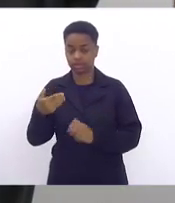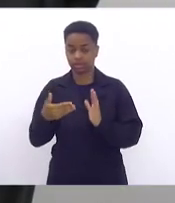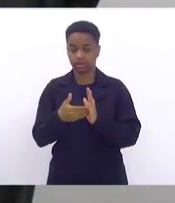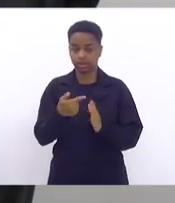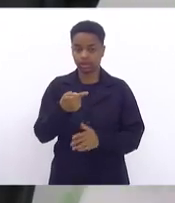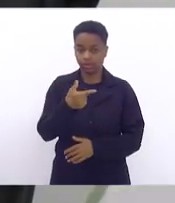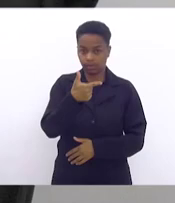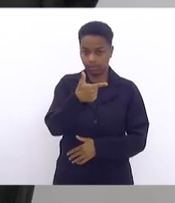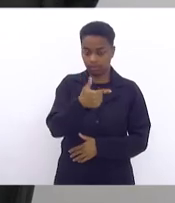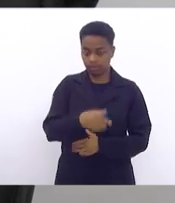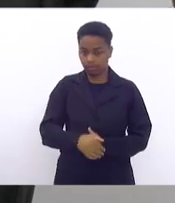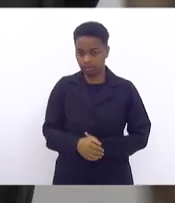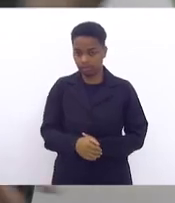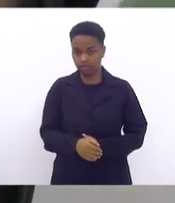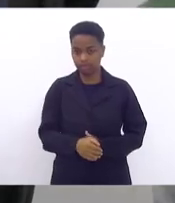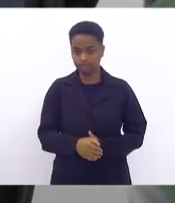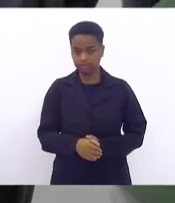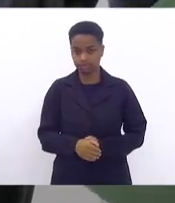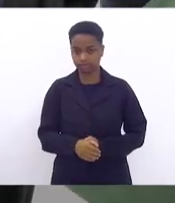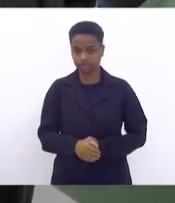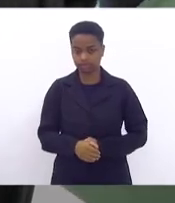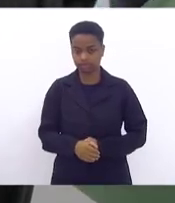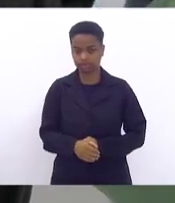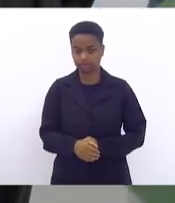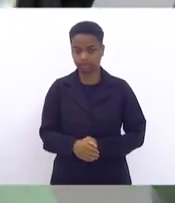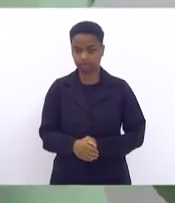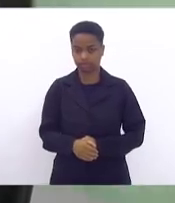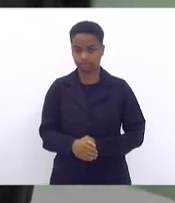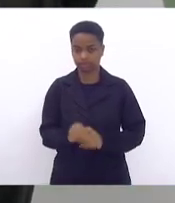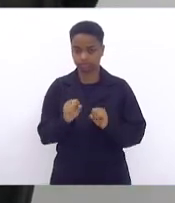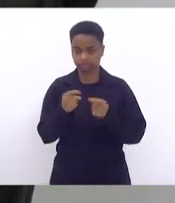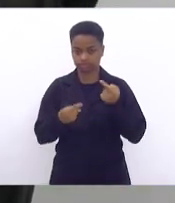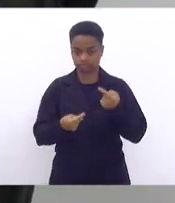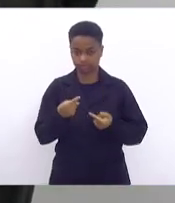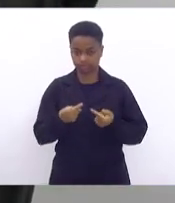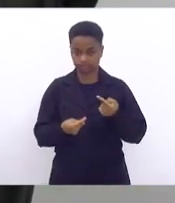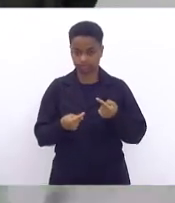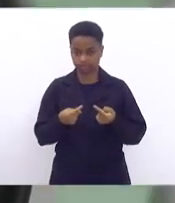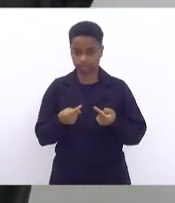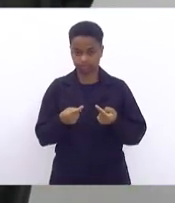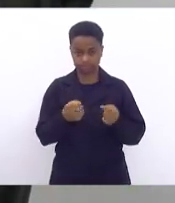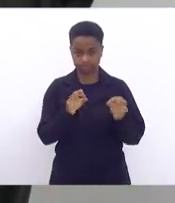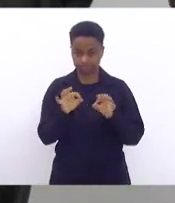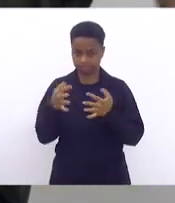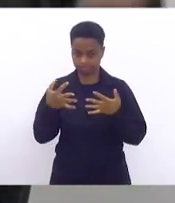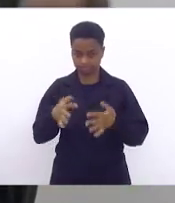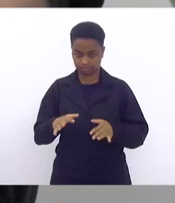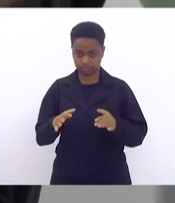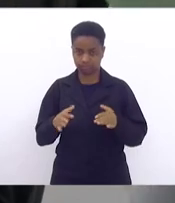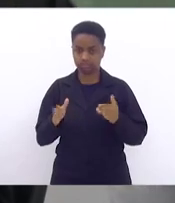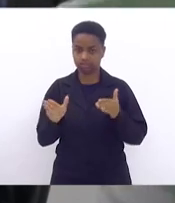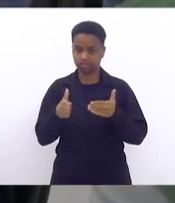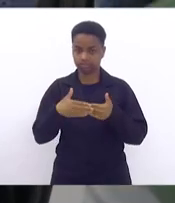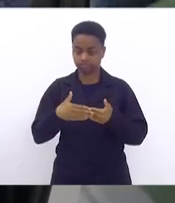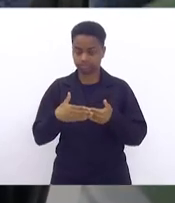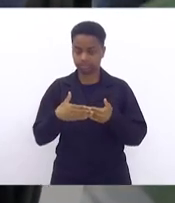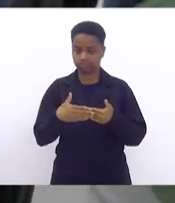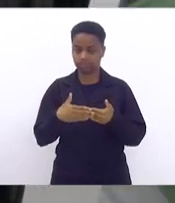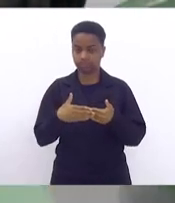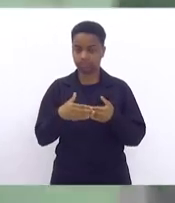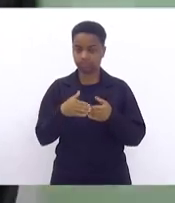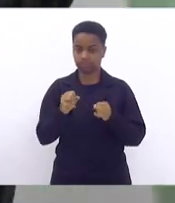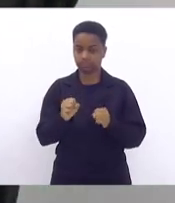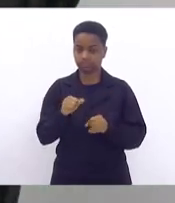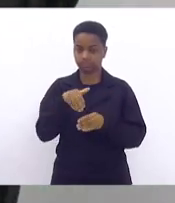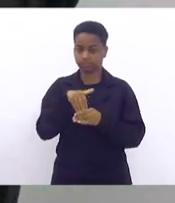72. 72. Em discussão, não havendo quem queira discutir, encerrada a discussão,